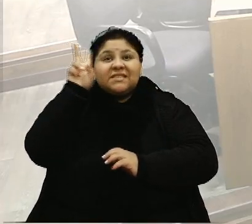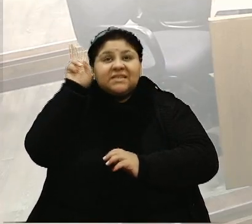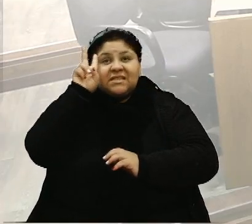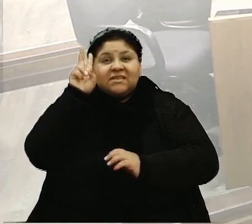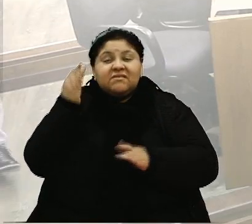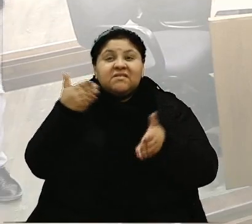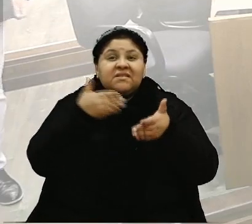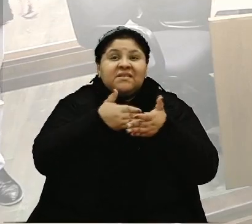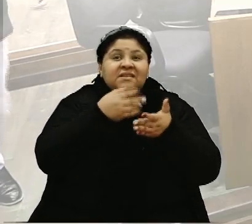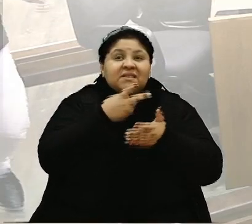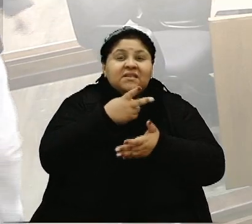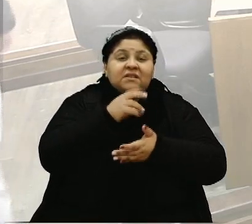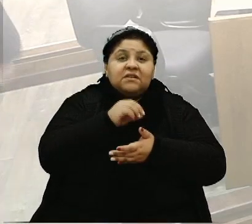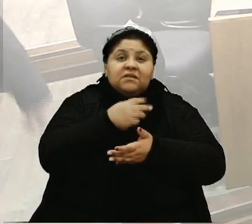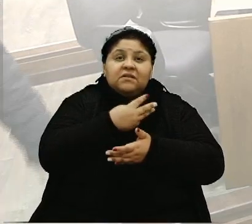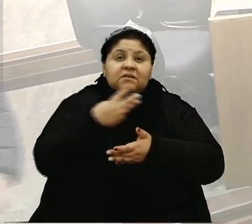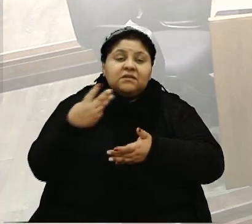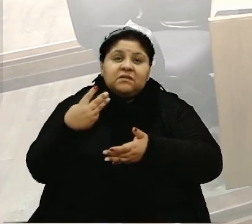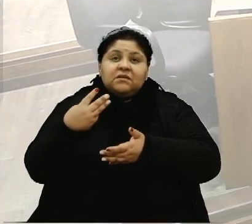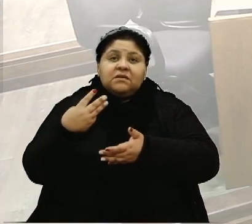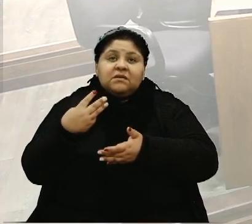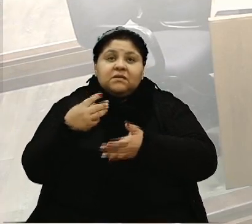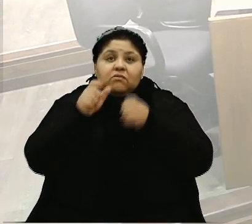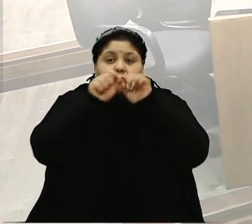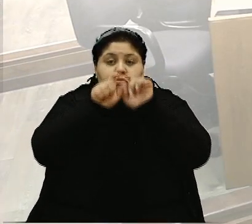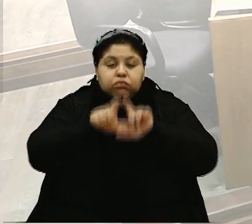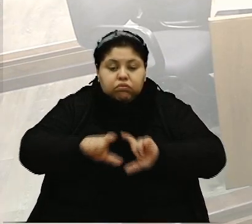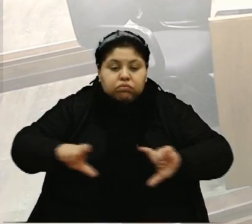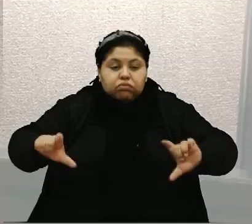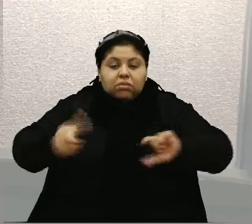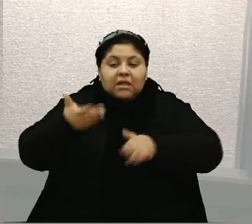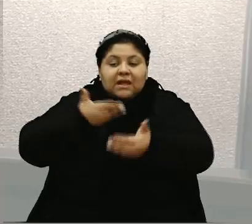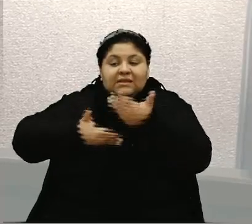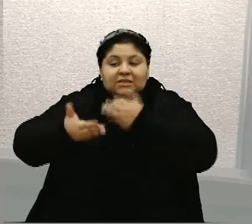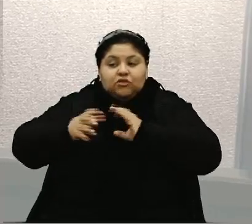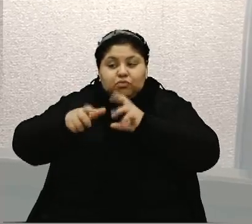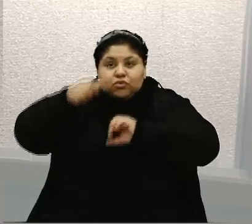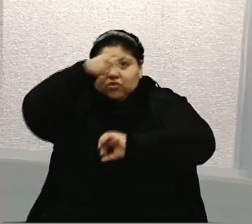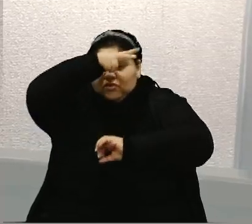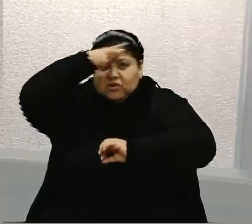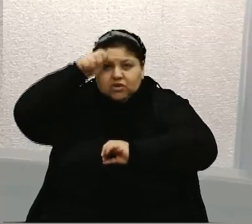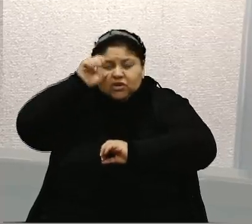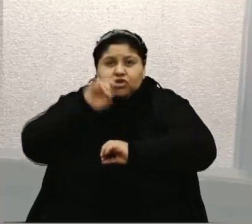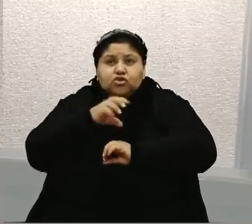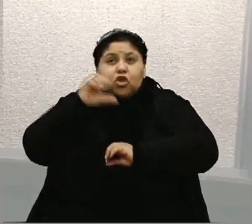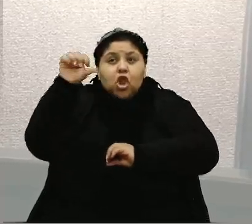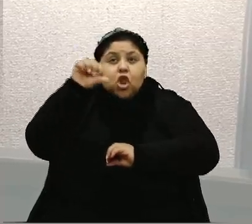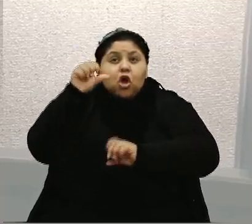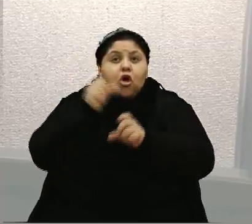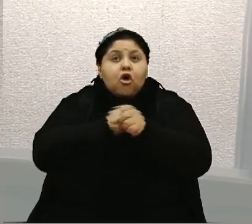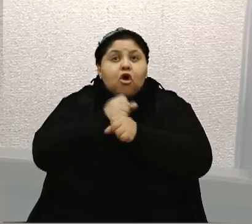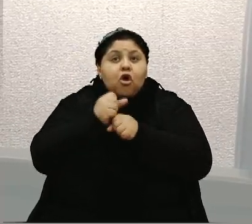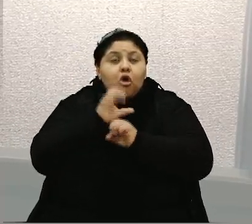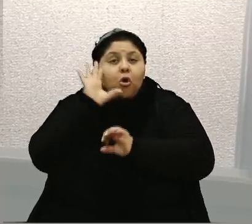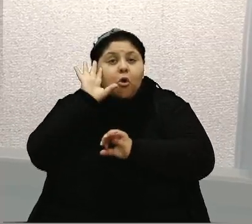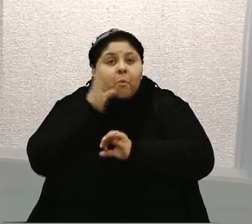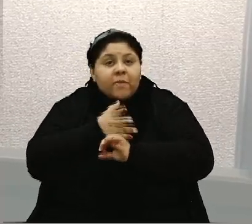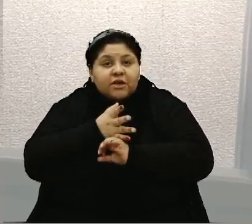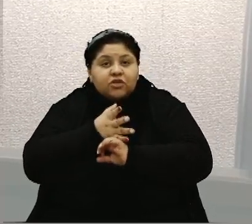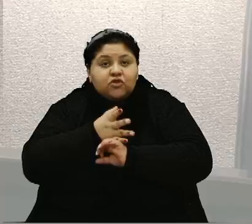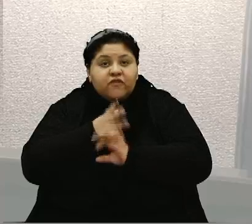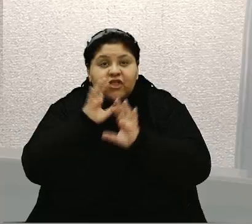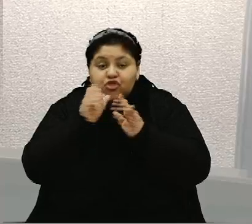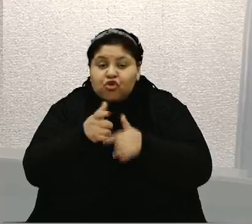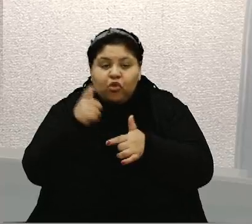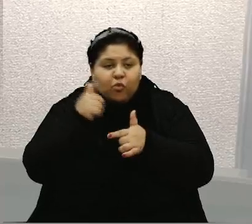até 2033 o marco do saneamento tem que ser atendido por todas as prefeituras. Então a gente só tem 9 anos para resolver tudo que não foi